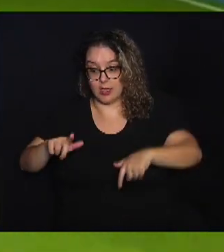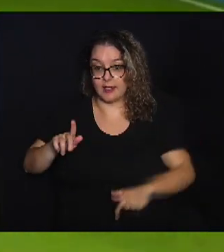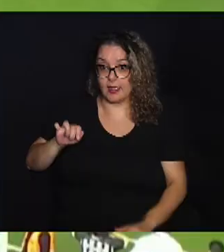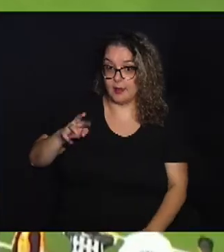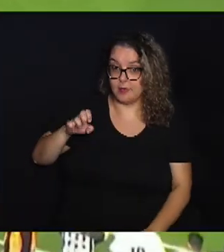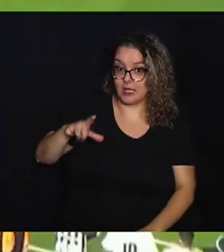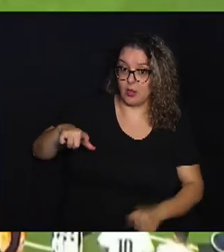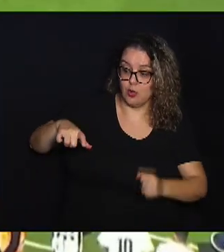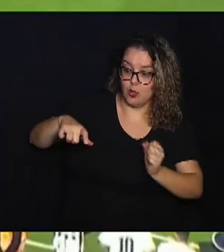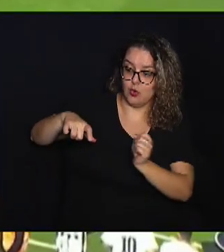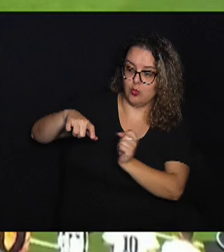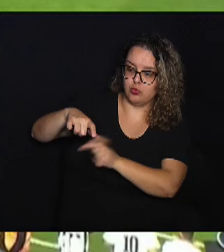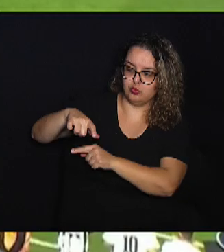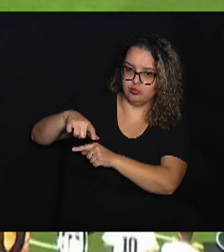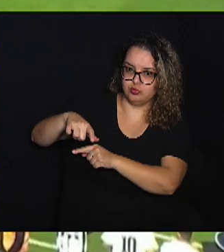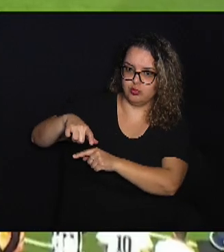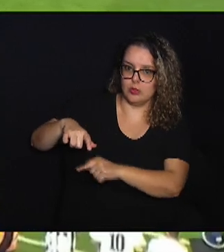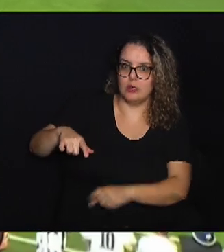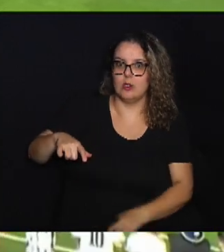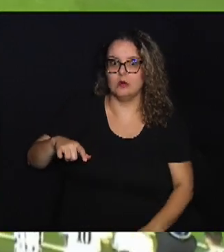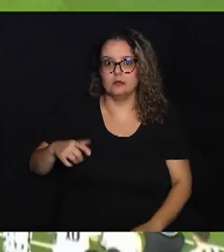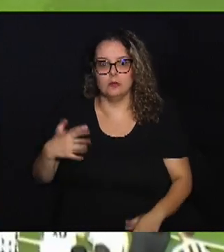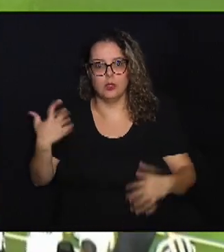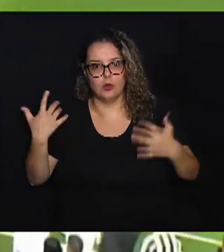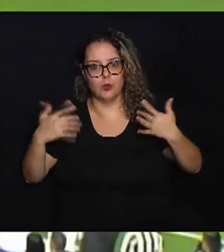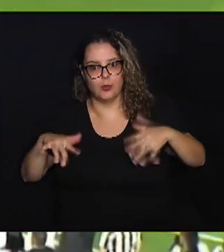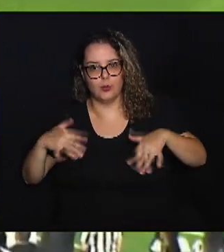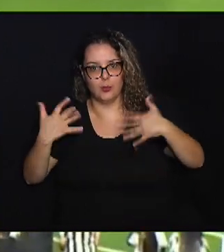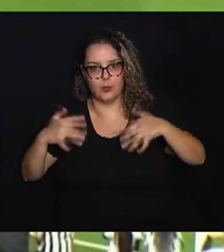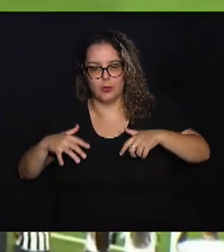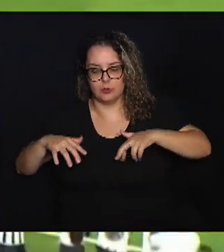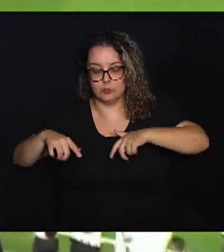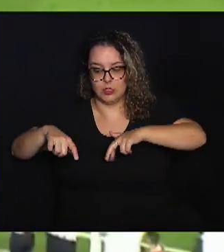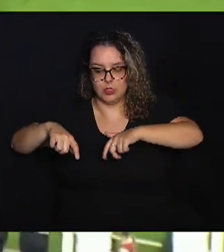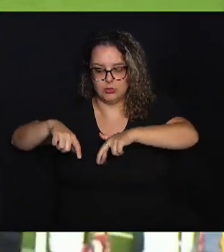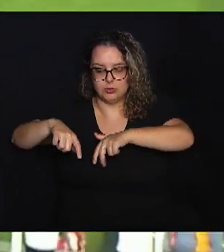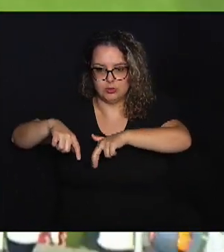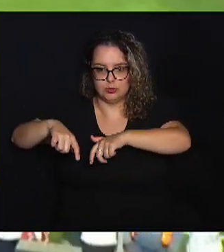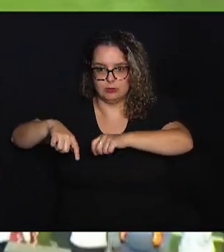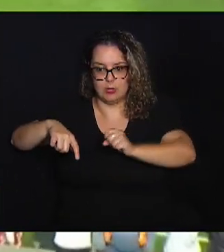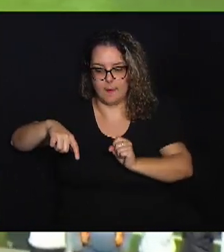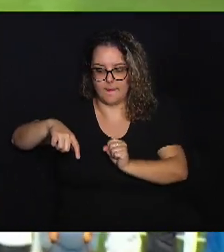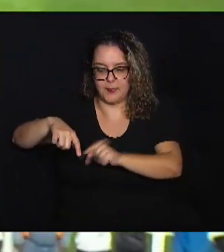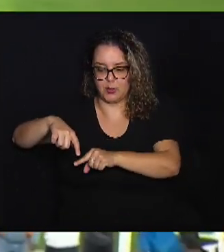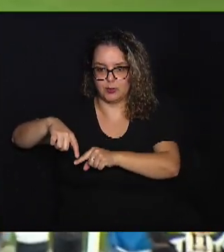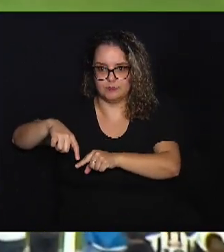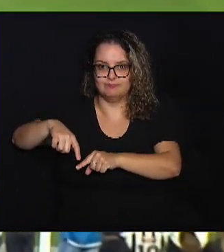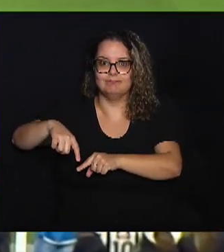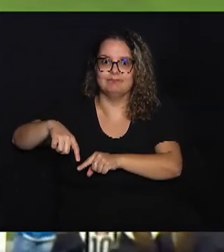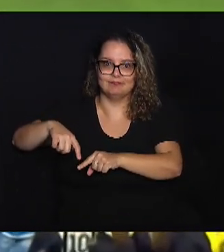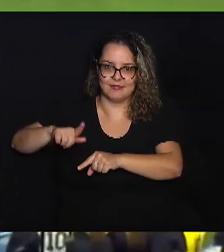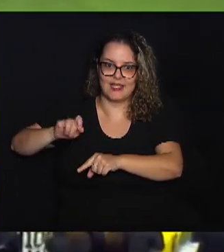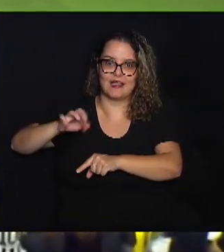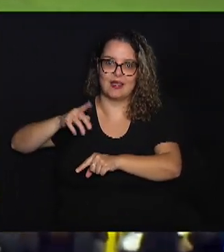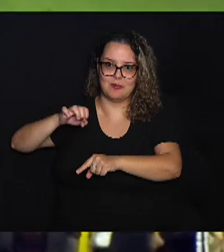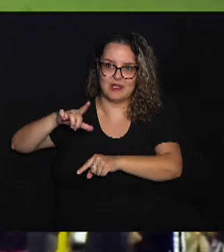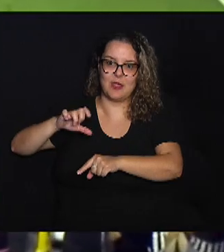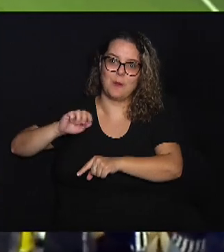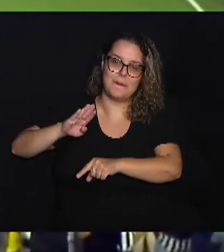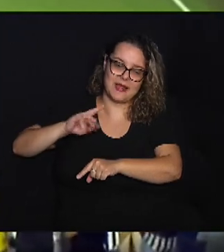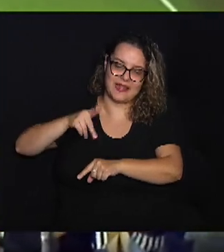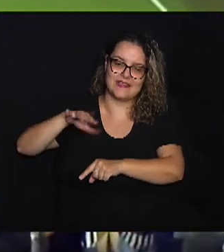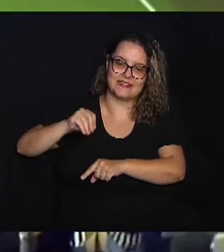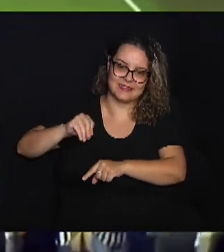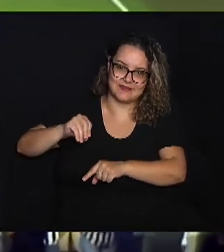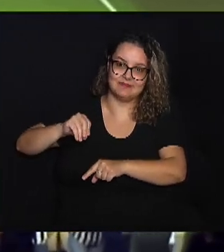Novaes devolveu ao atacante, que caminhou, invadiu a área e tocou na saída de Gabriel Brazão.